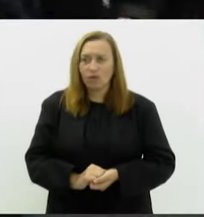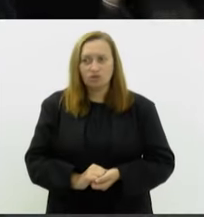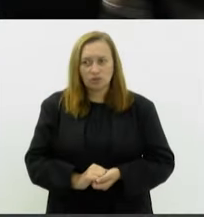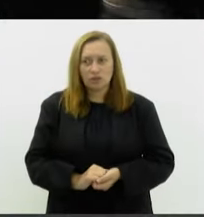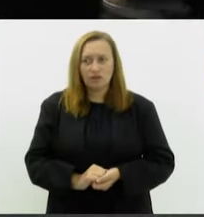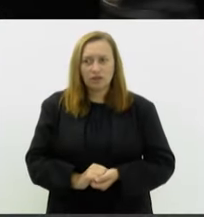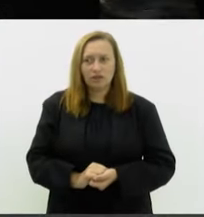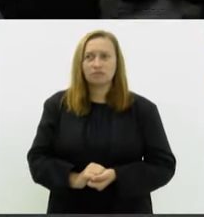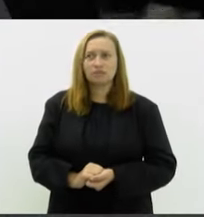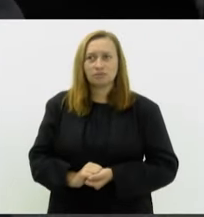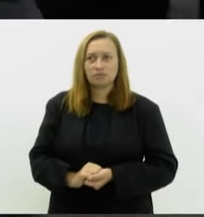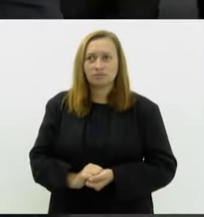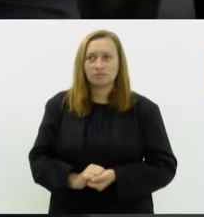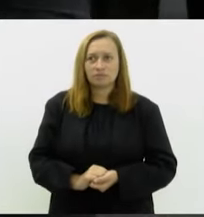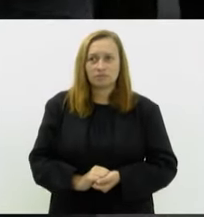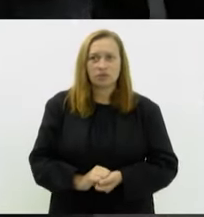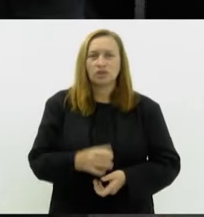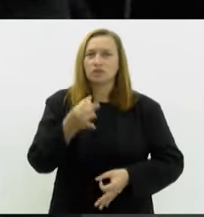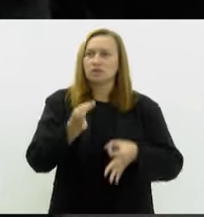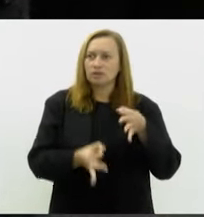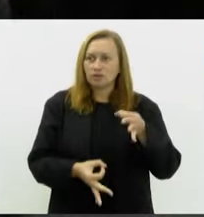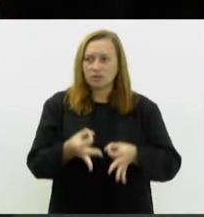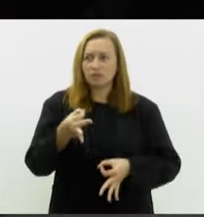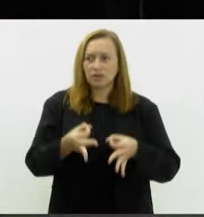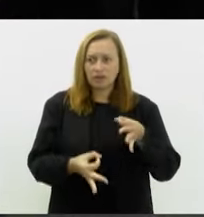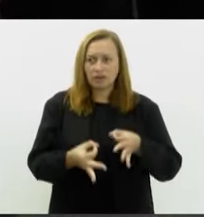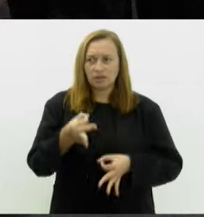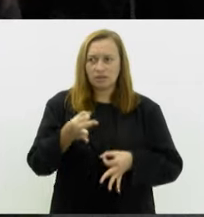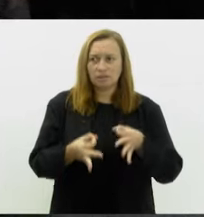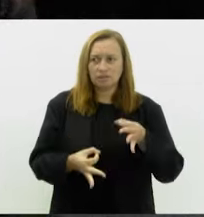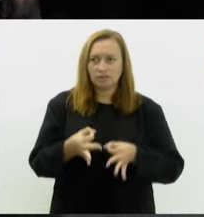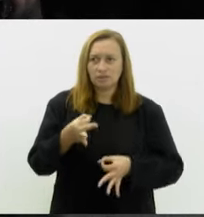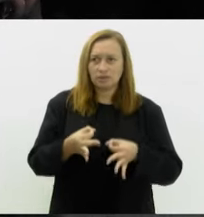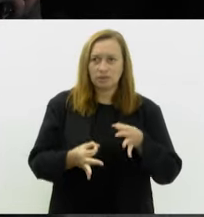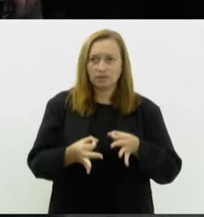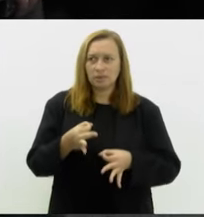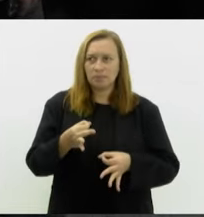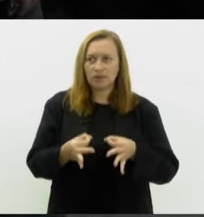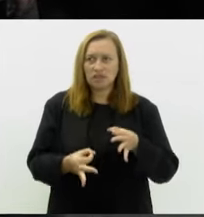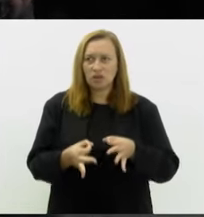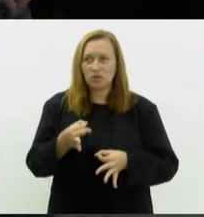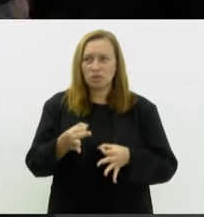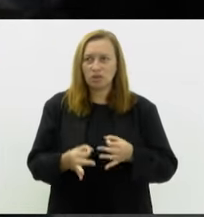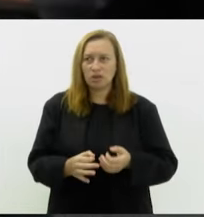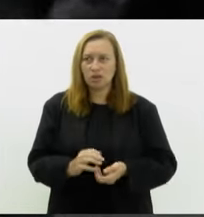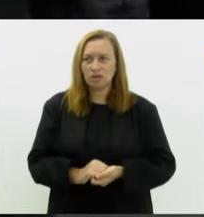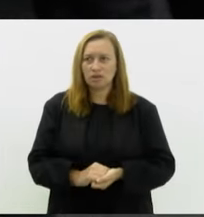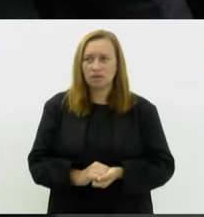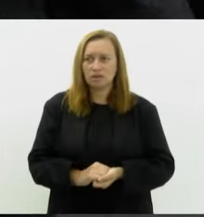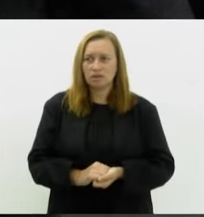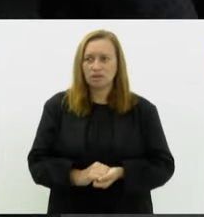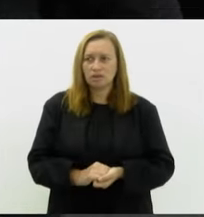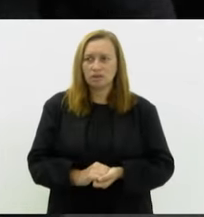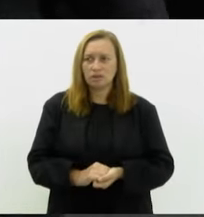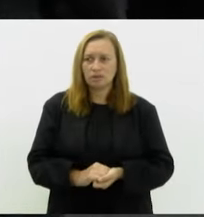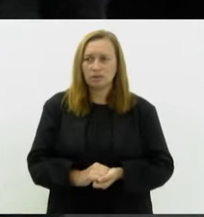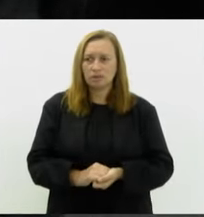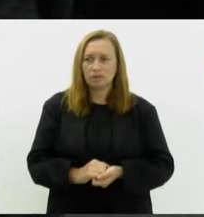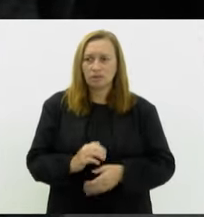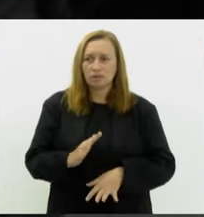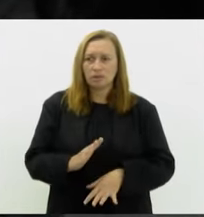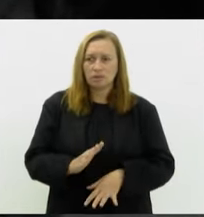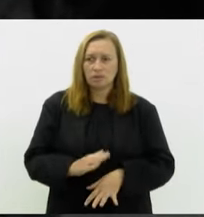Título e homenagem justíssima. Eu conheço o Zenóbio há mais de